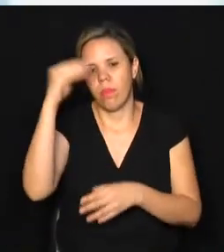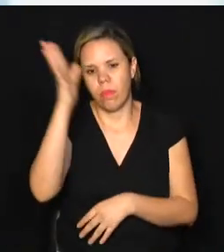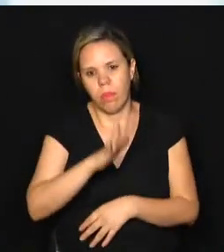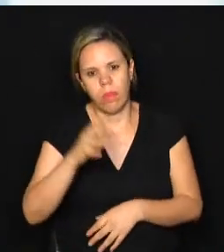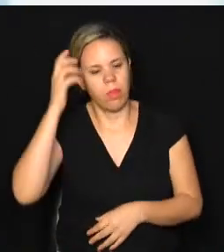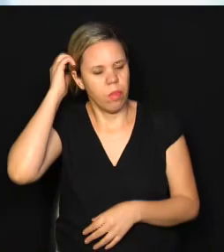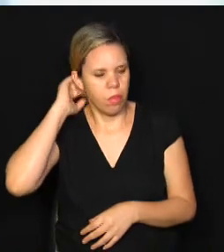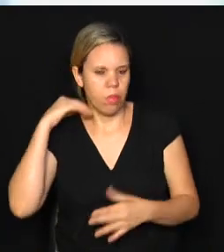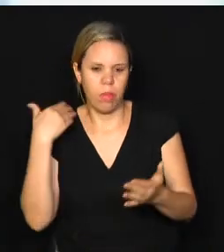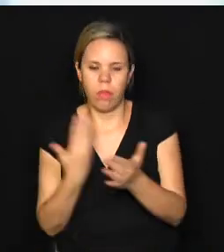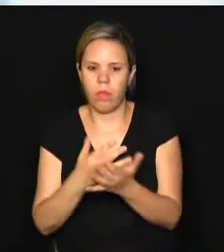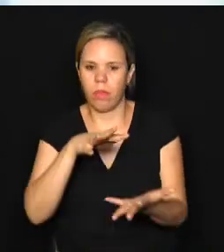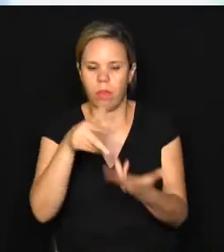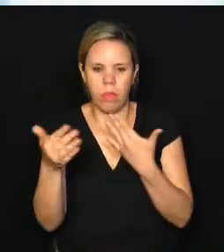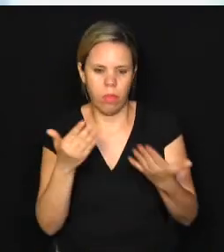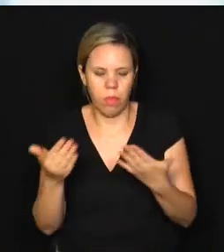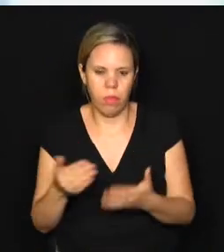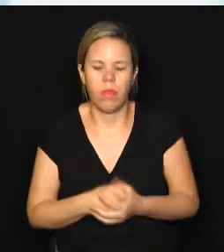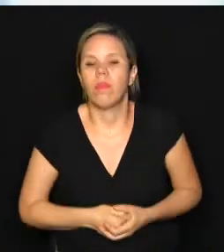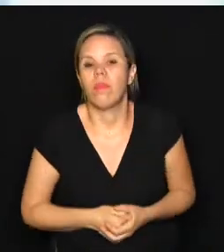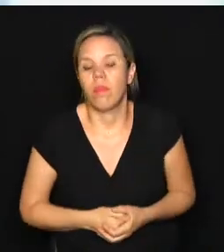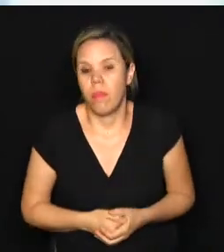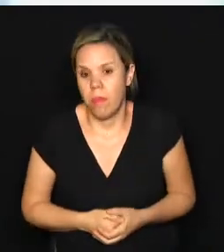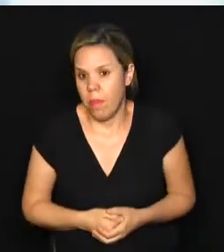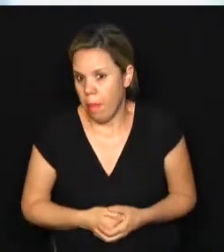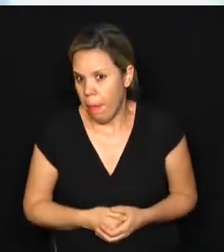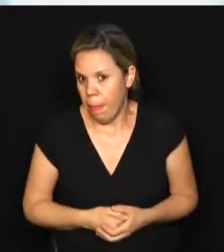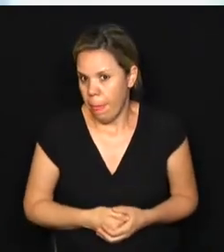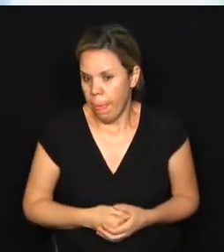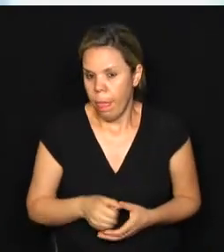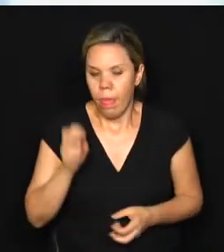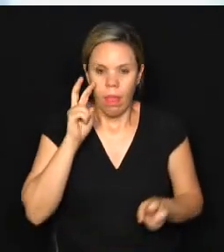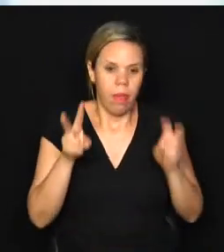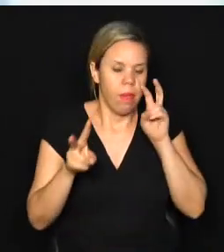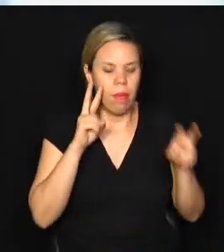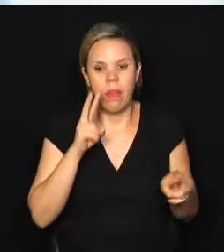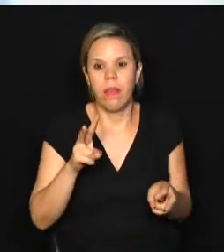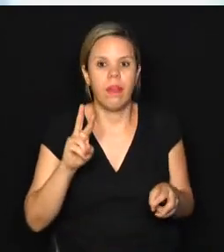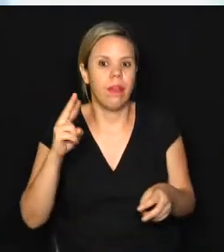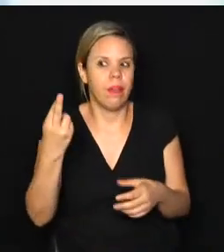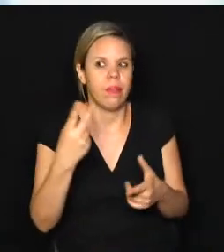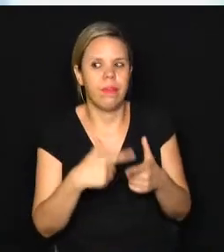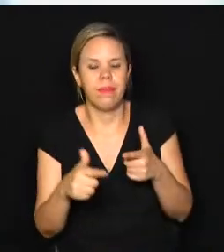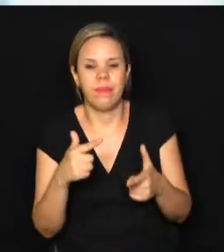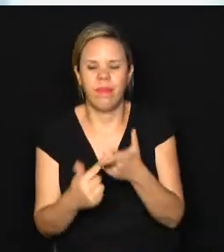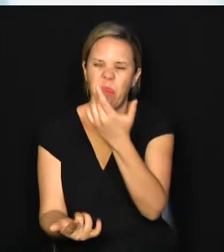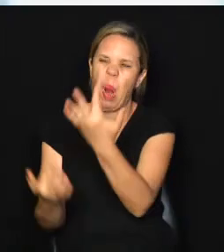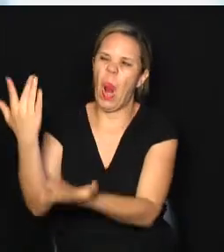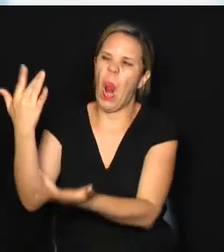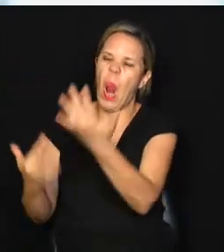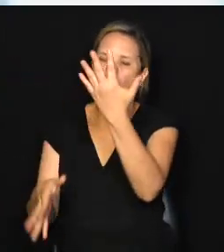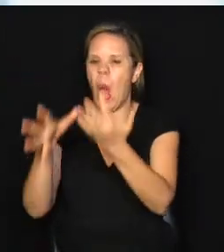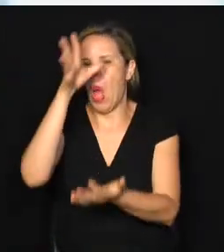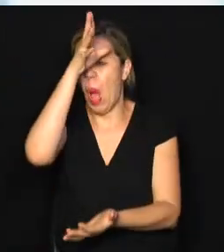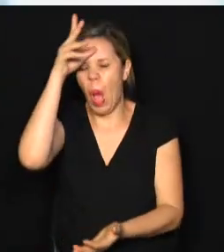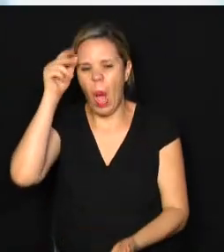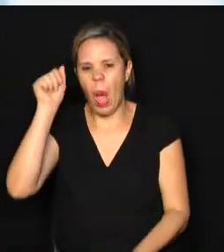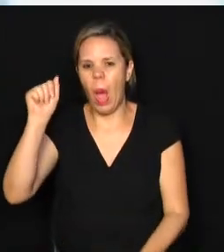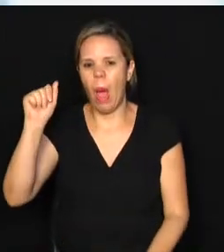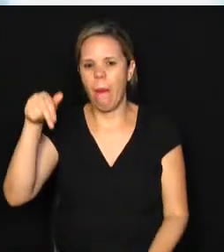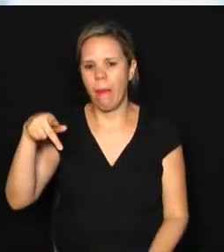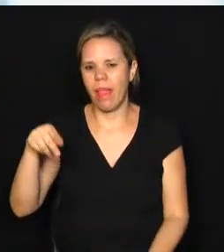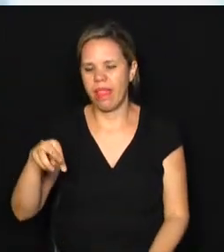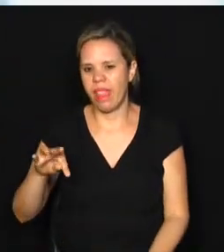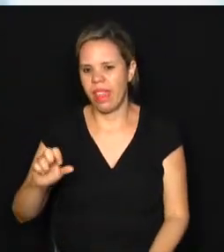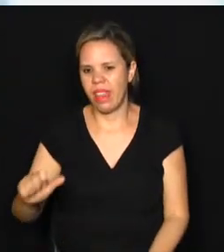até planetário. Então, a gente vê, por exemplo, as consequências das queimadas do Pantanal. Elas vão chegar e vão atingir a gente também,